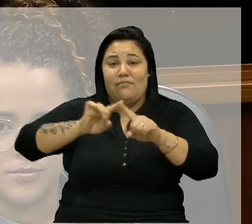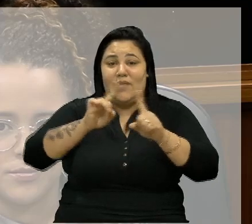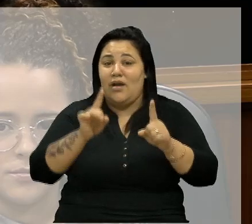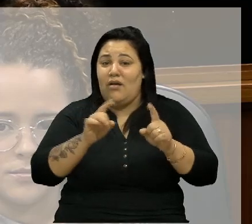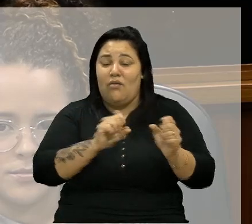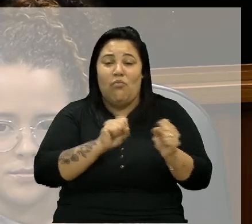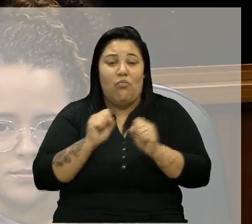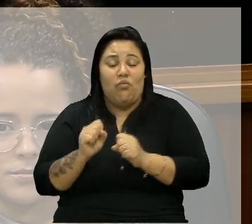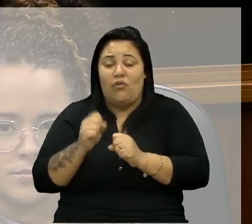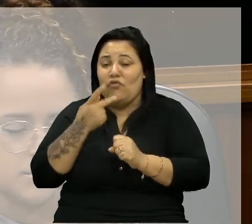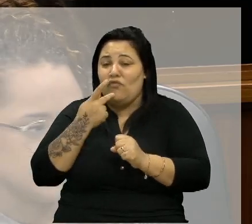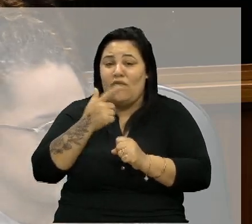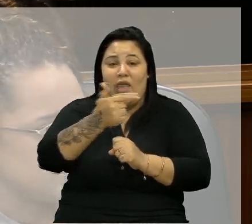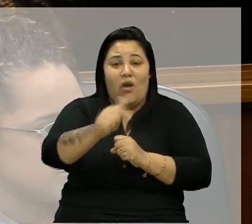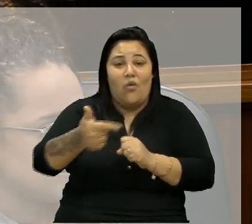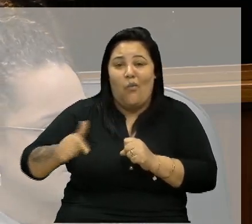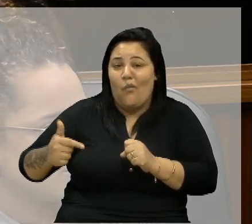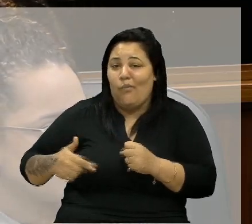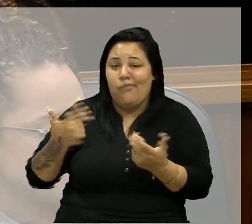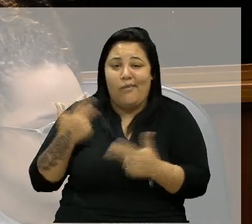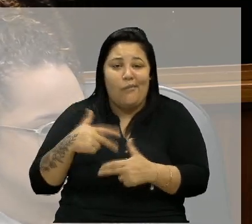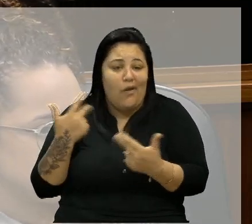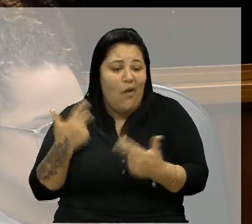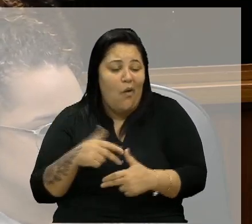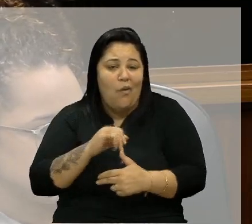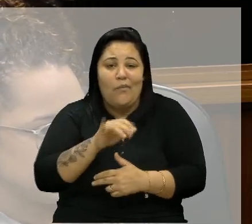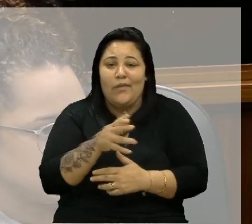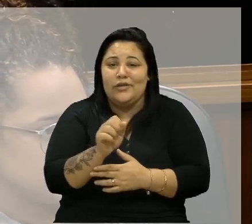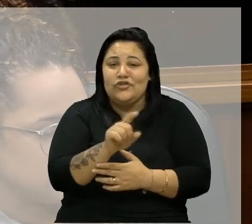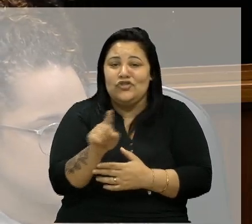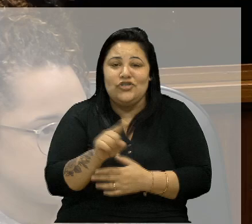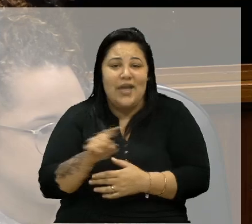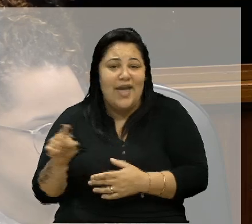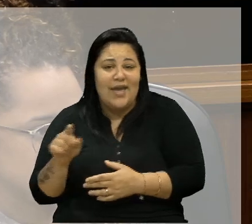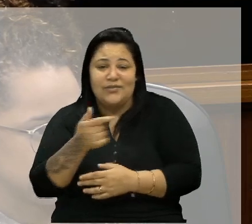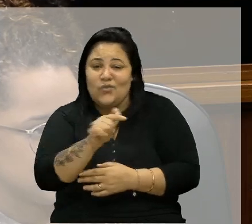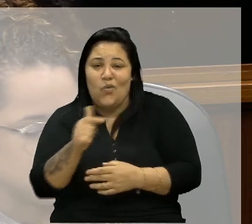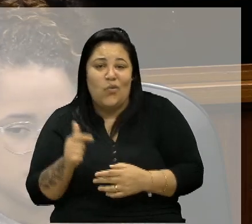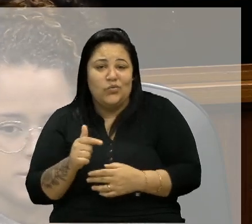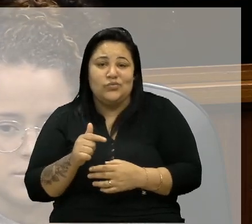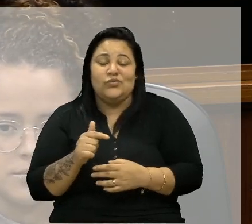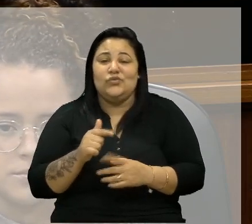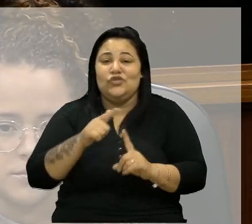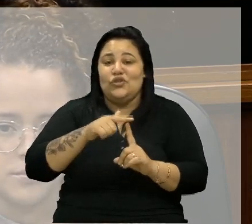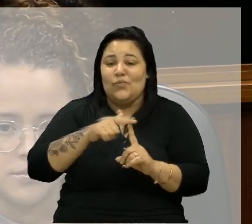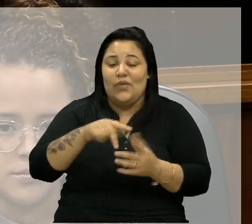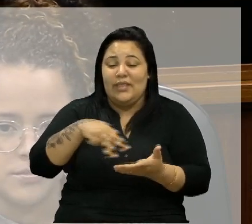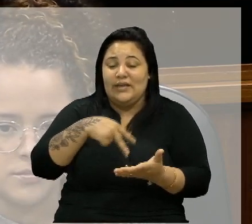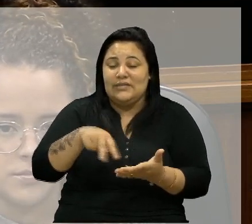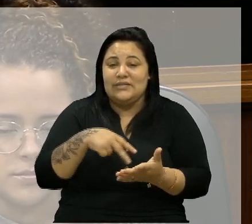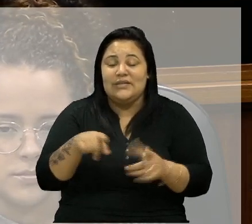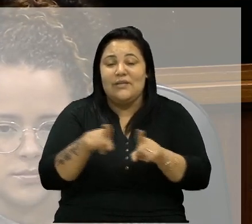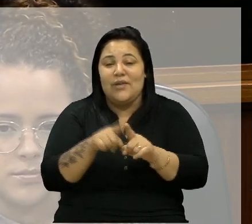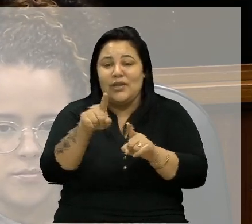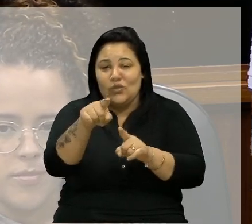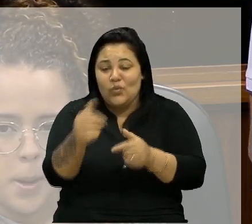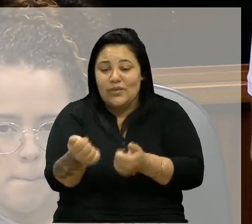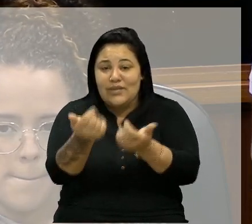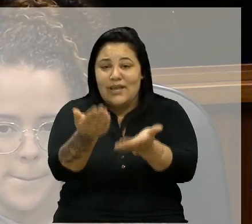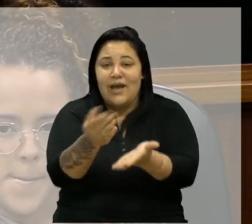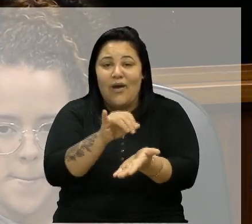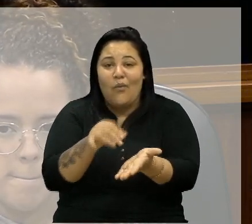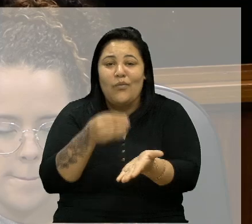jazz, de hip hop, de vários outros estilos de dança, né, que tu possibilita que